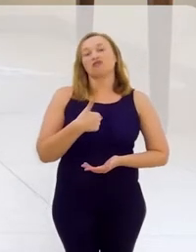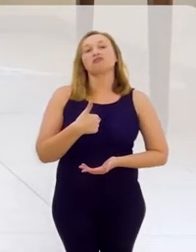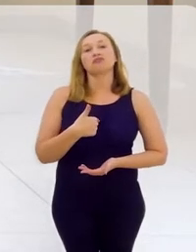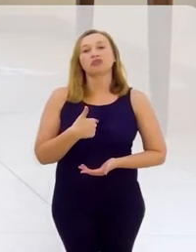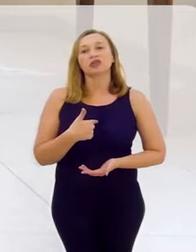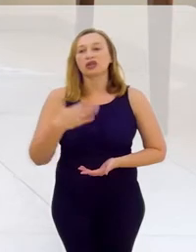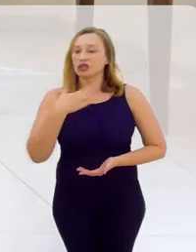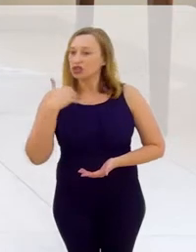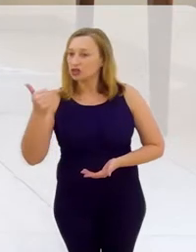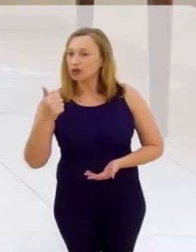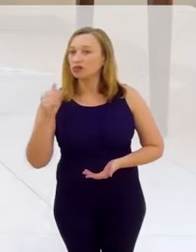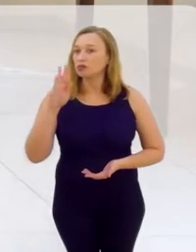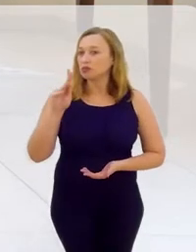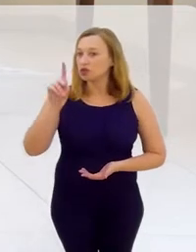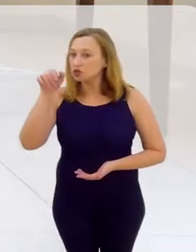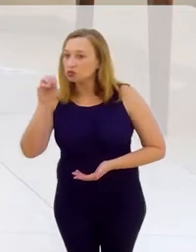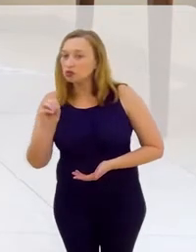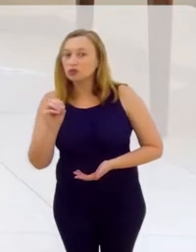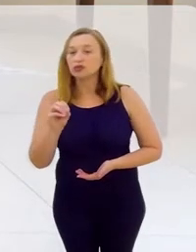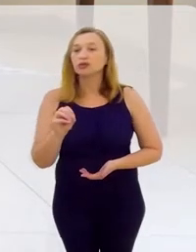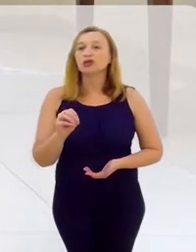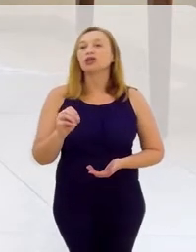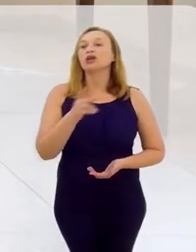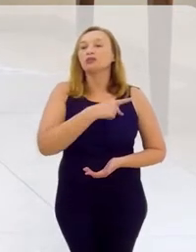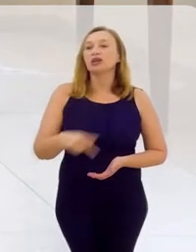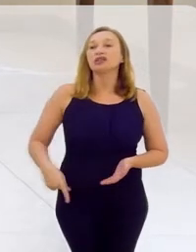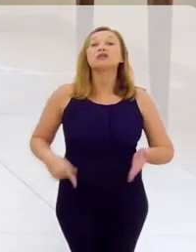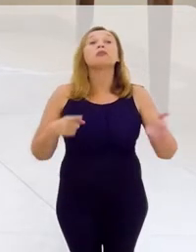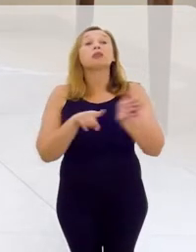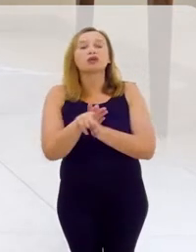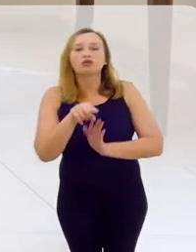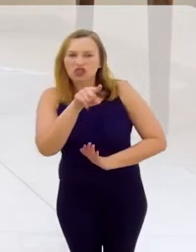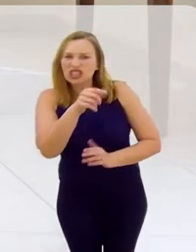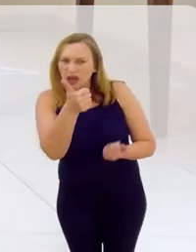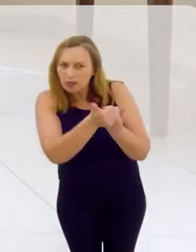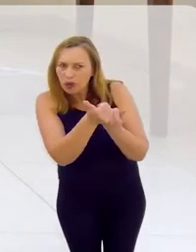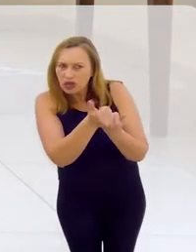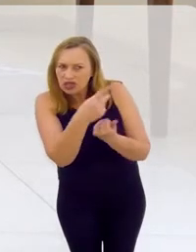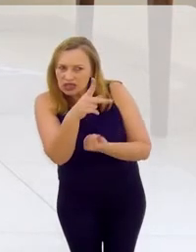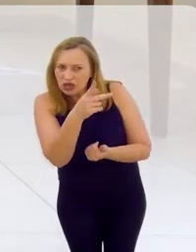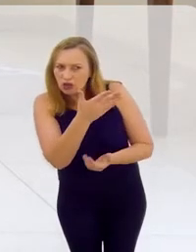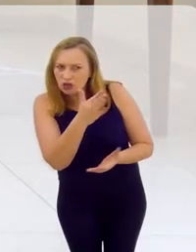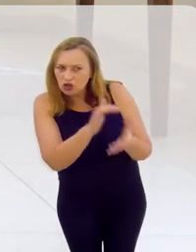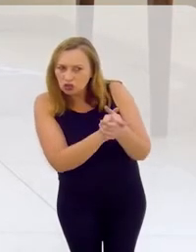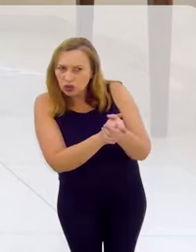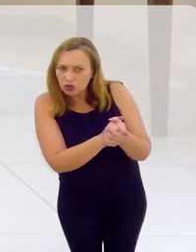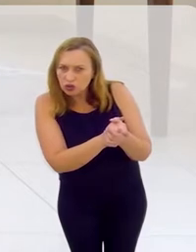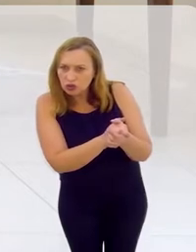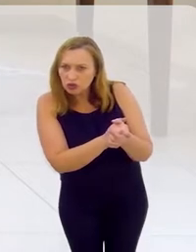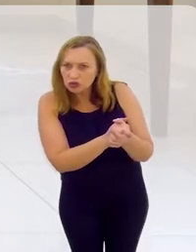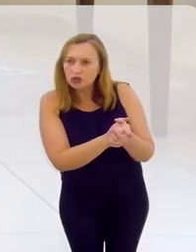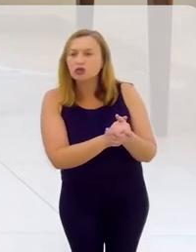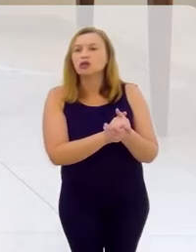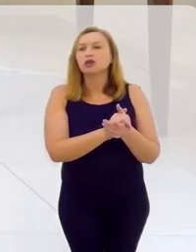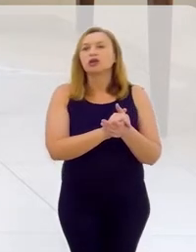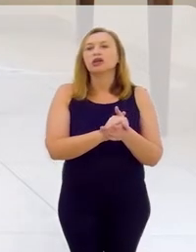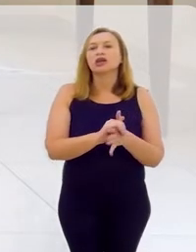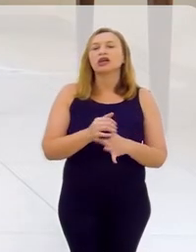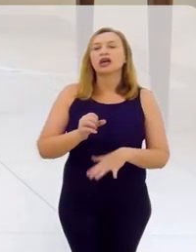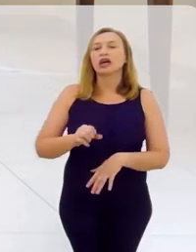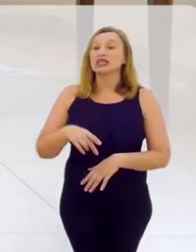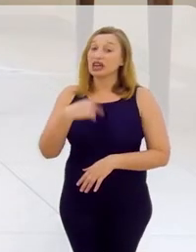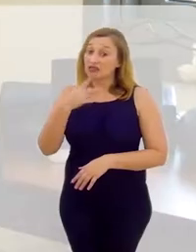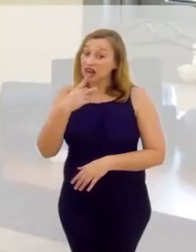sabendo primeiro que eu ia ser chamado como bispo. E o presidente da estaca perguntou para ela: você apoia o seu marido se ele for chamado como